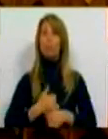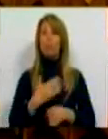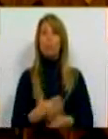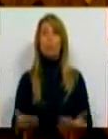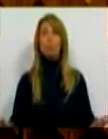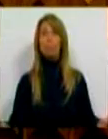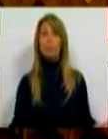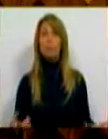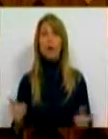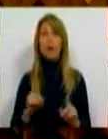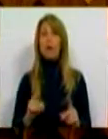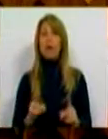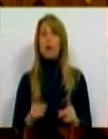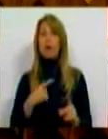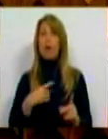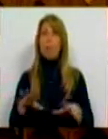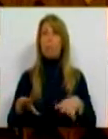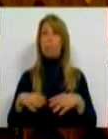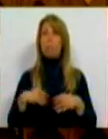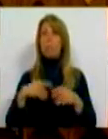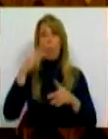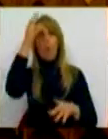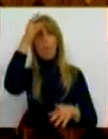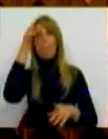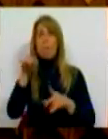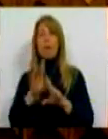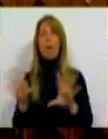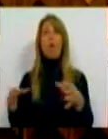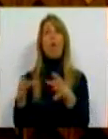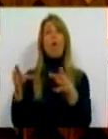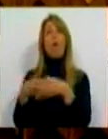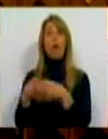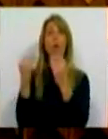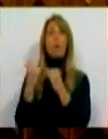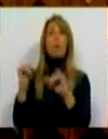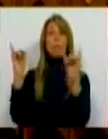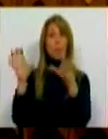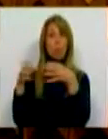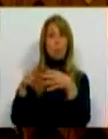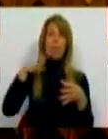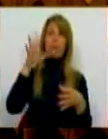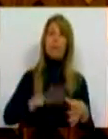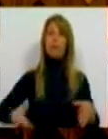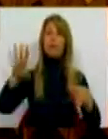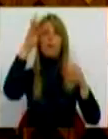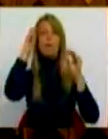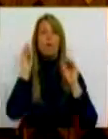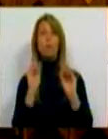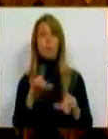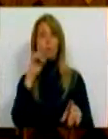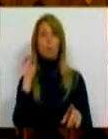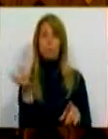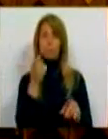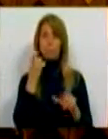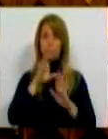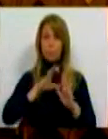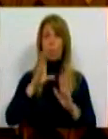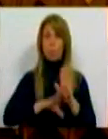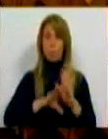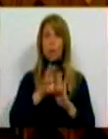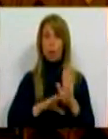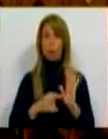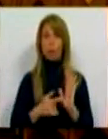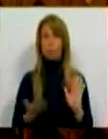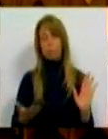em conta o parecer de um órgão independente, o Conselho Nacional de Educação. A revisão curricular resultante só